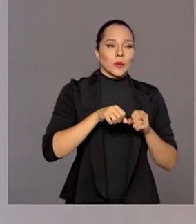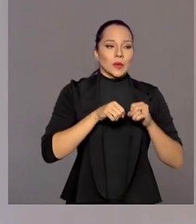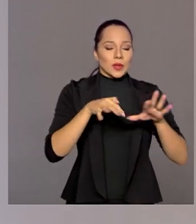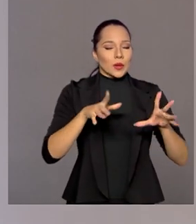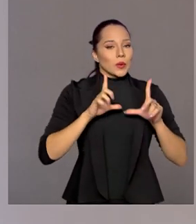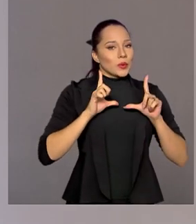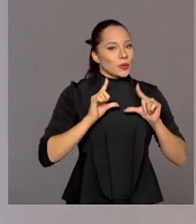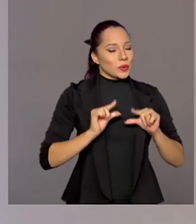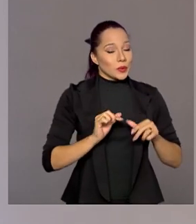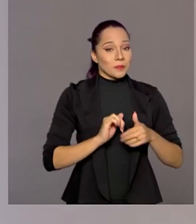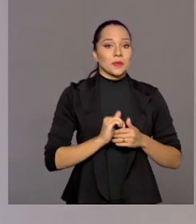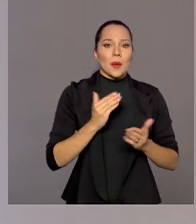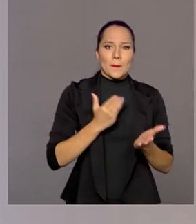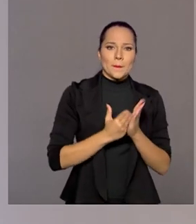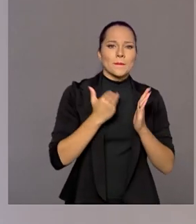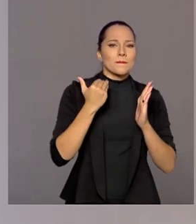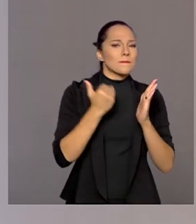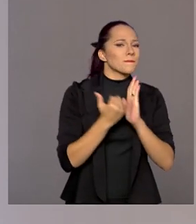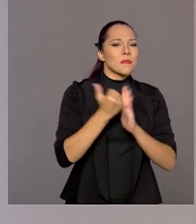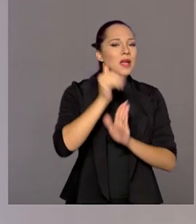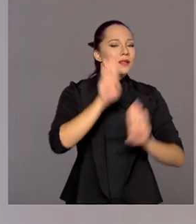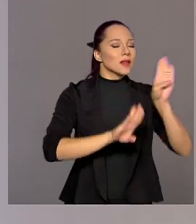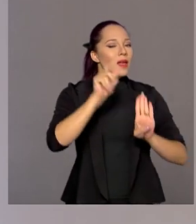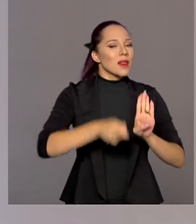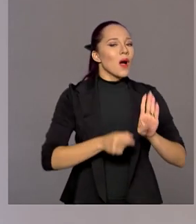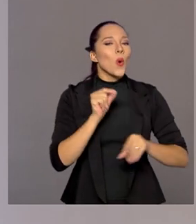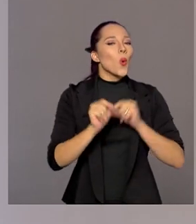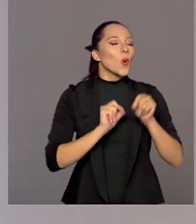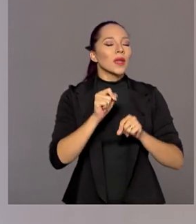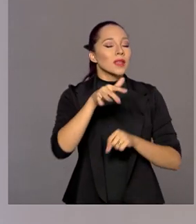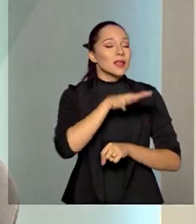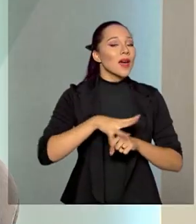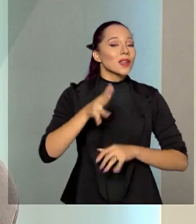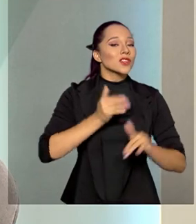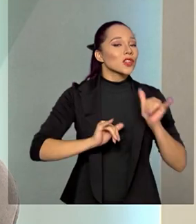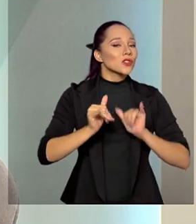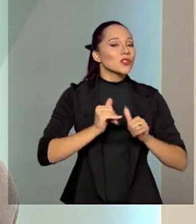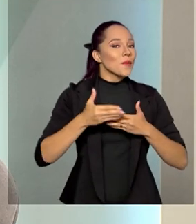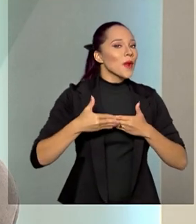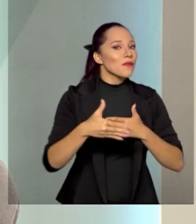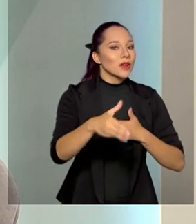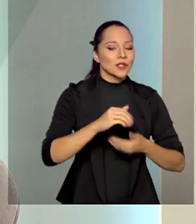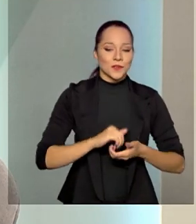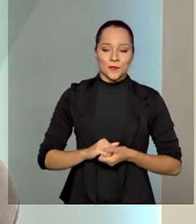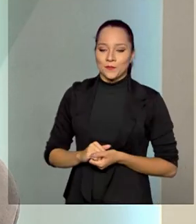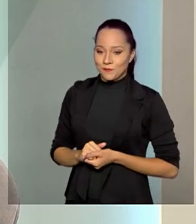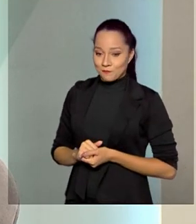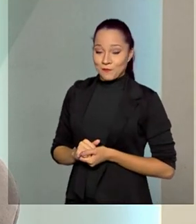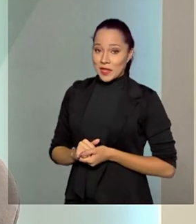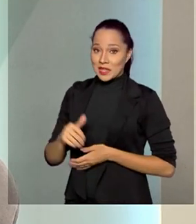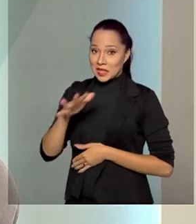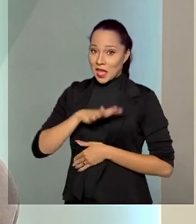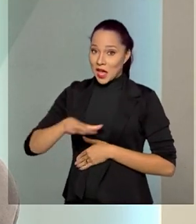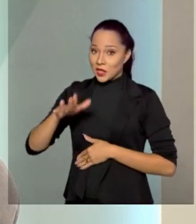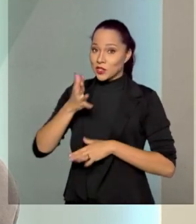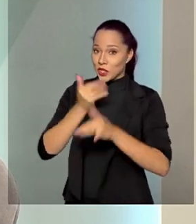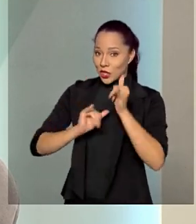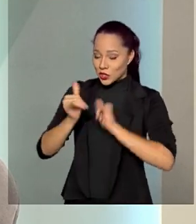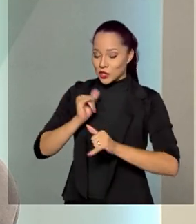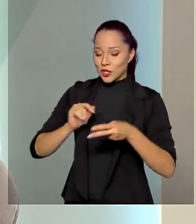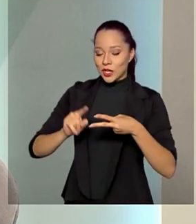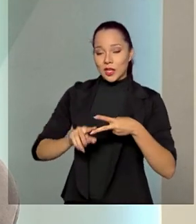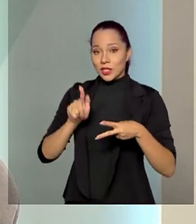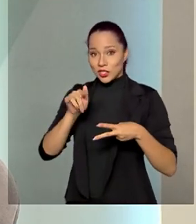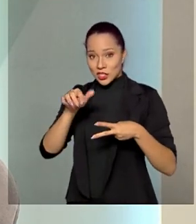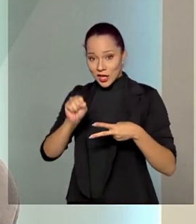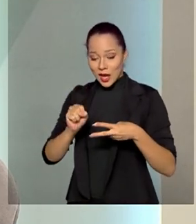uma aliviada, mais leilões. O que está vindo pela frente no setor elétrico? Olha, tanto no setor elétrico quanto no de petróleo e gás. Nós